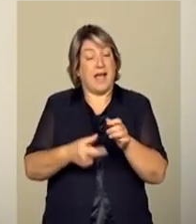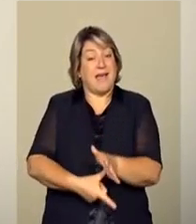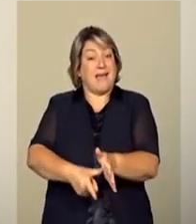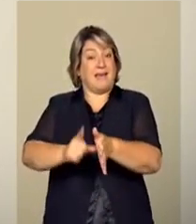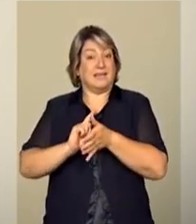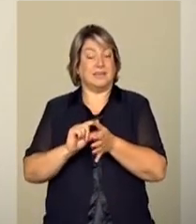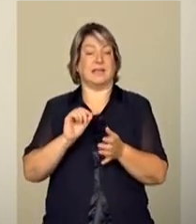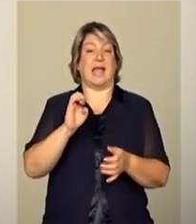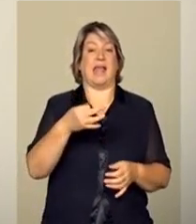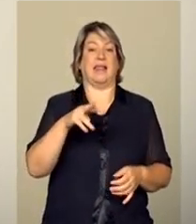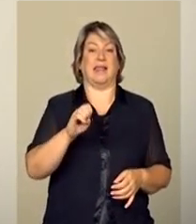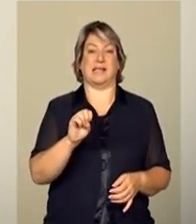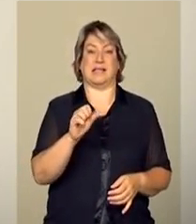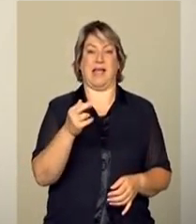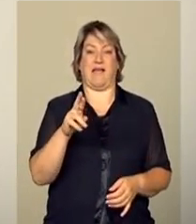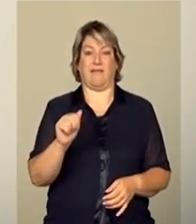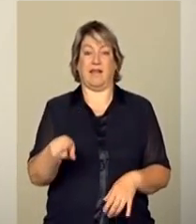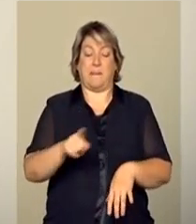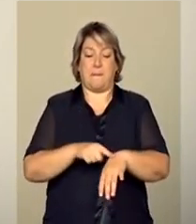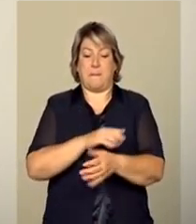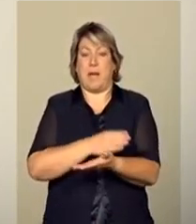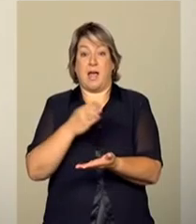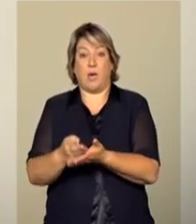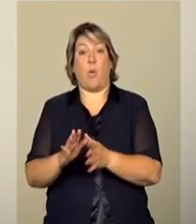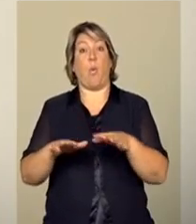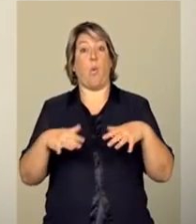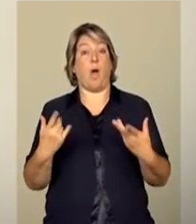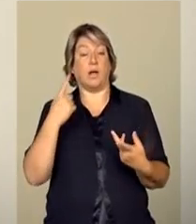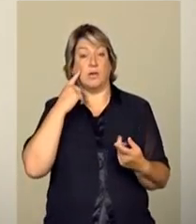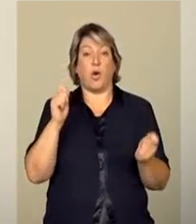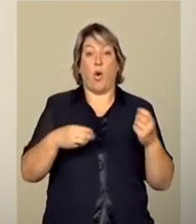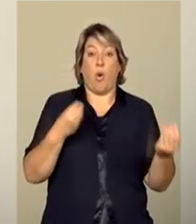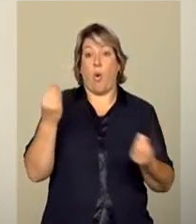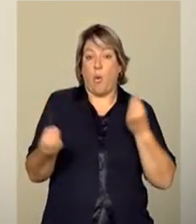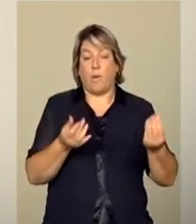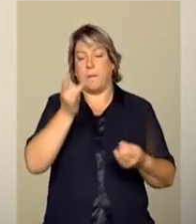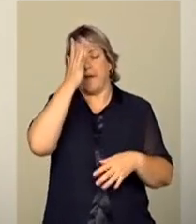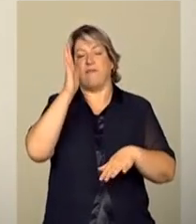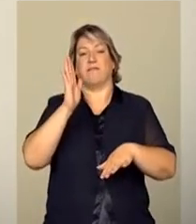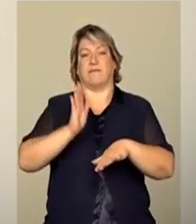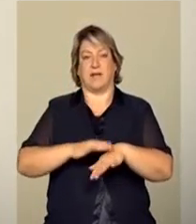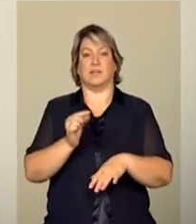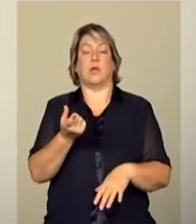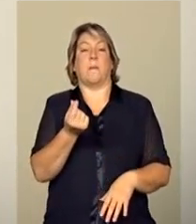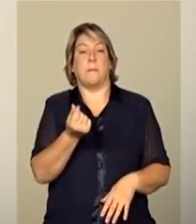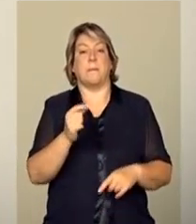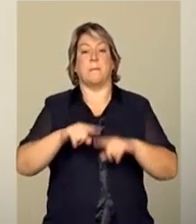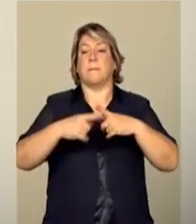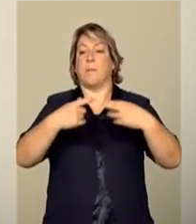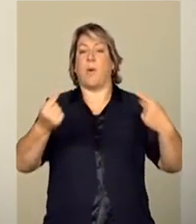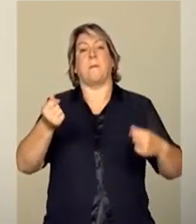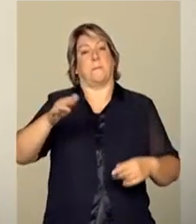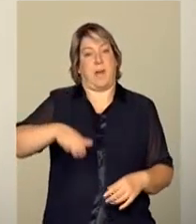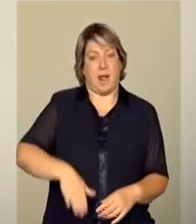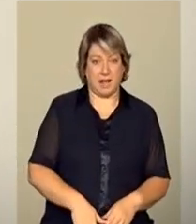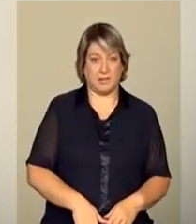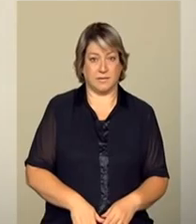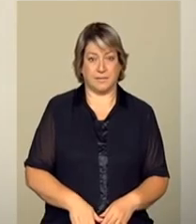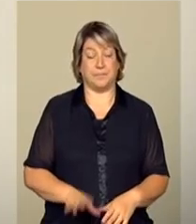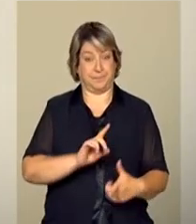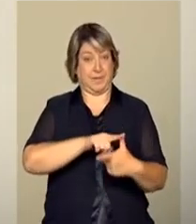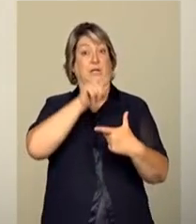entressafra no período da entressafra quando as condições de logística são mais fáceis e o preço dos produtos é menor